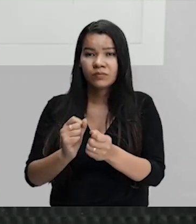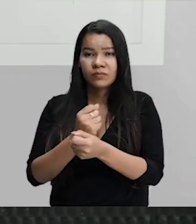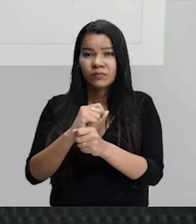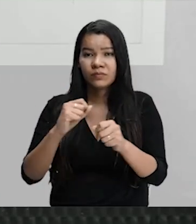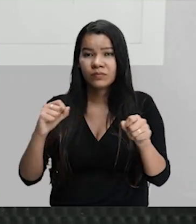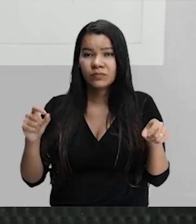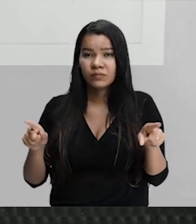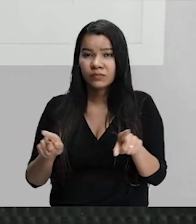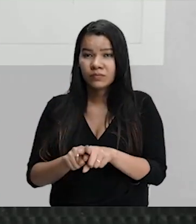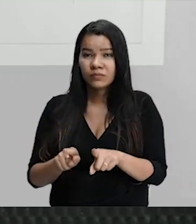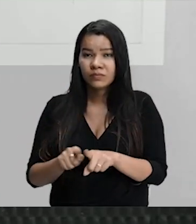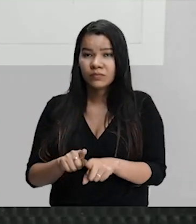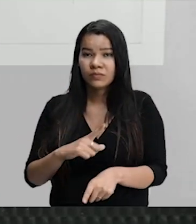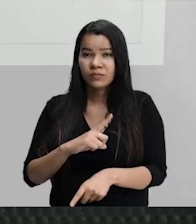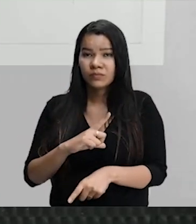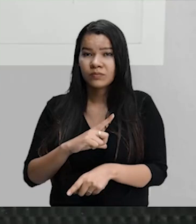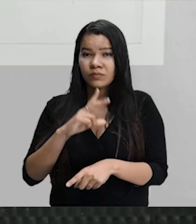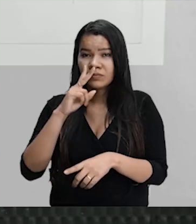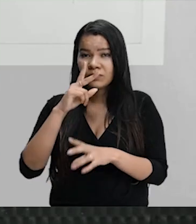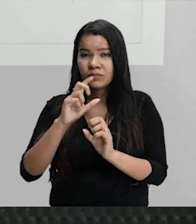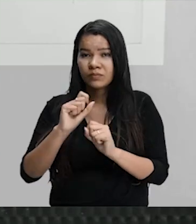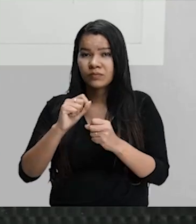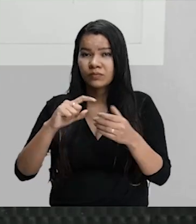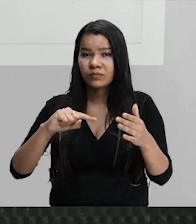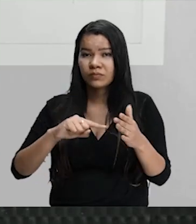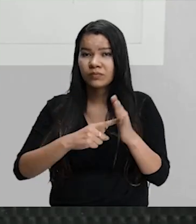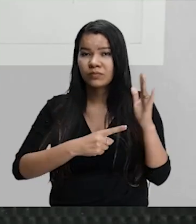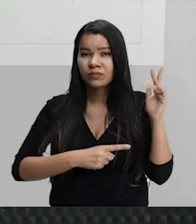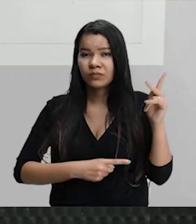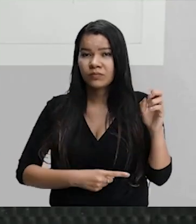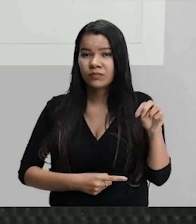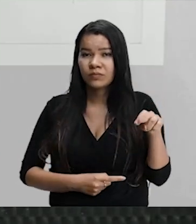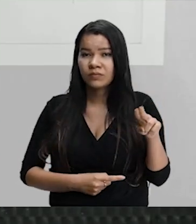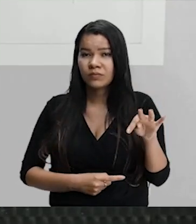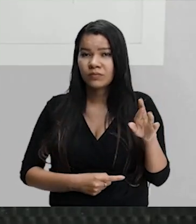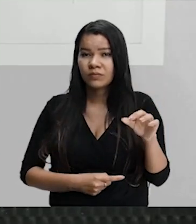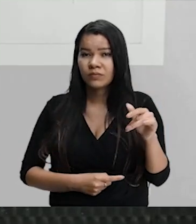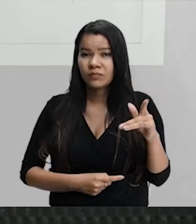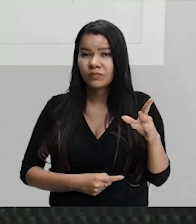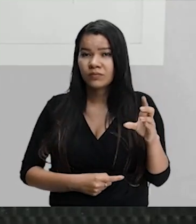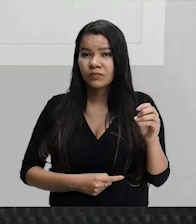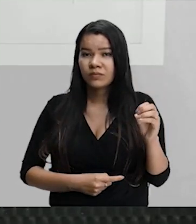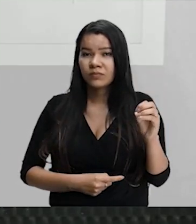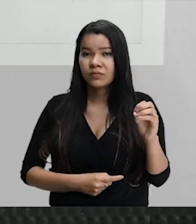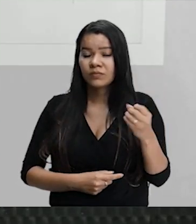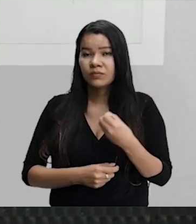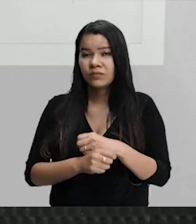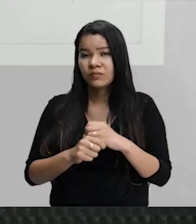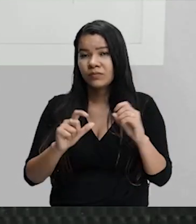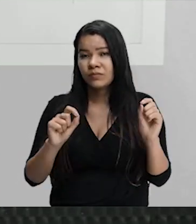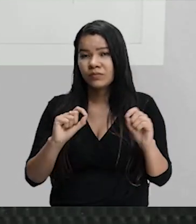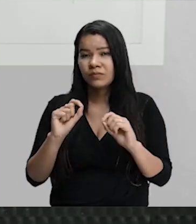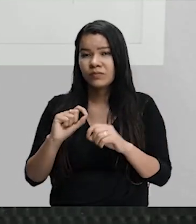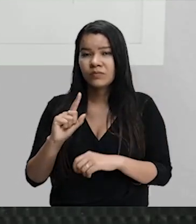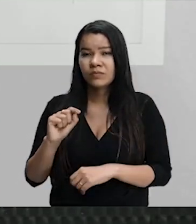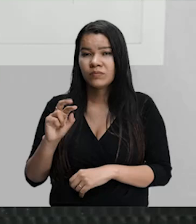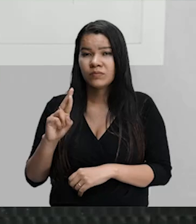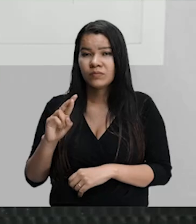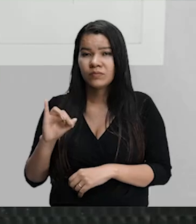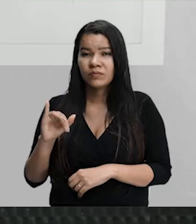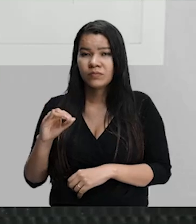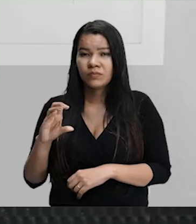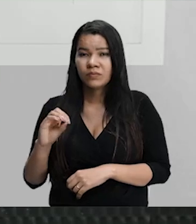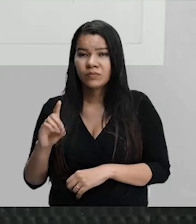e também ele tem um alto poder de penetração, tá certo? Um poder de penetração maior do que o raio-x, por